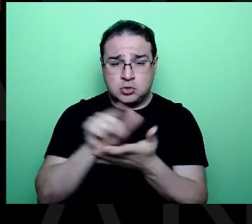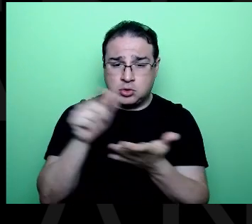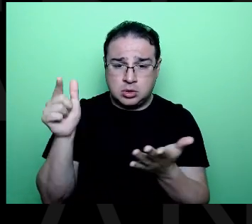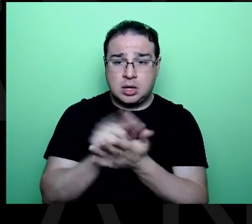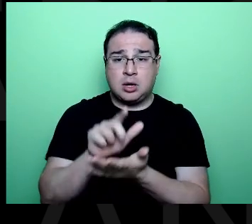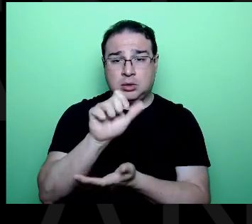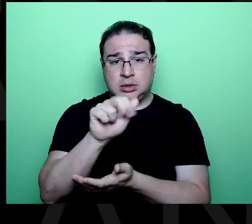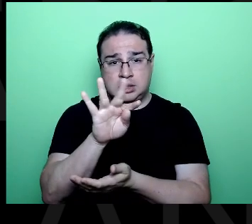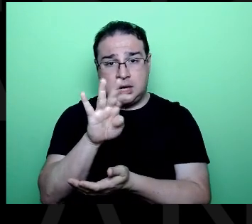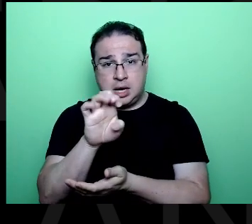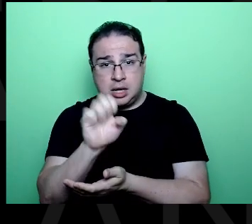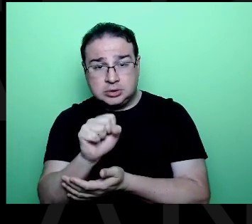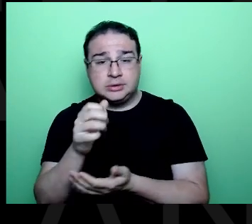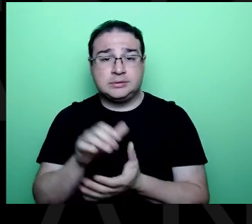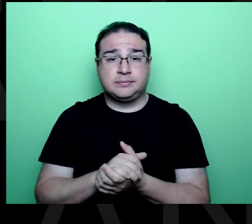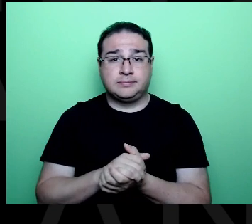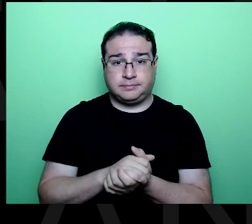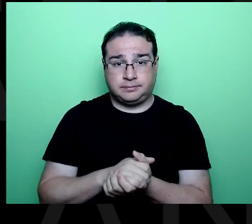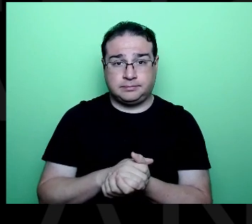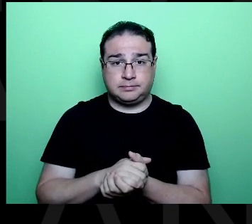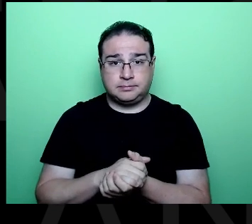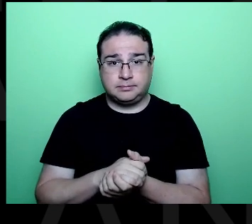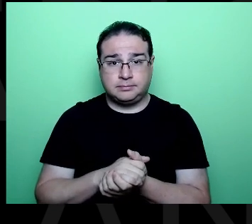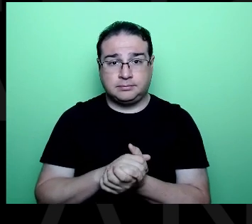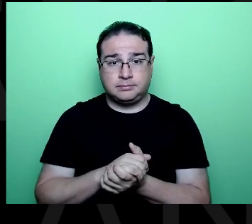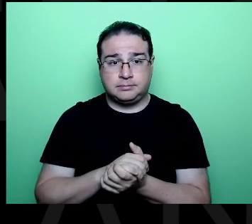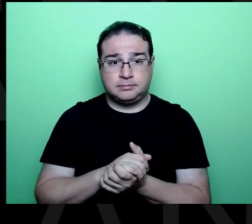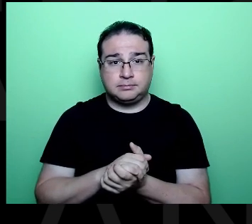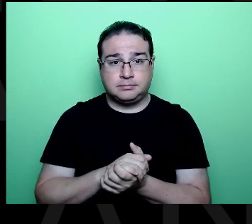do jornalismo, das artes?